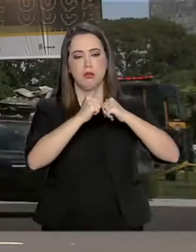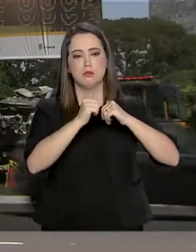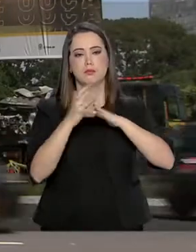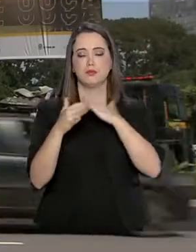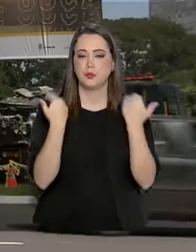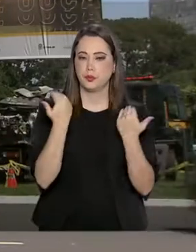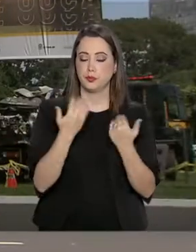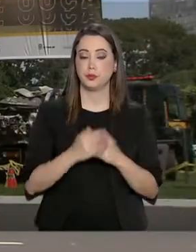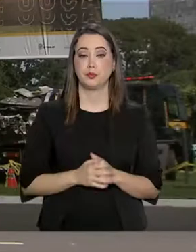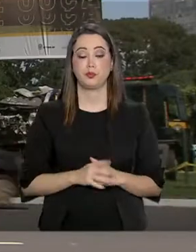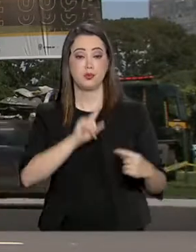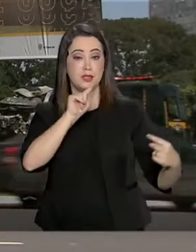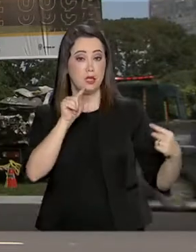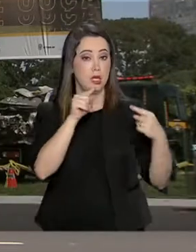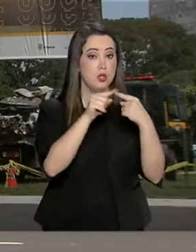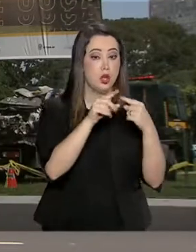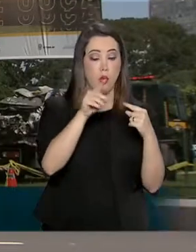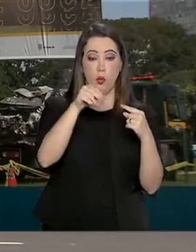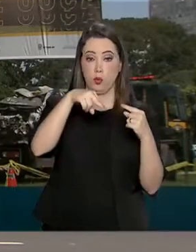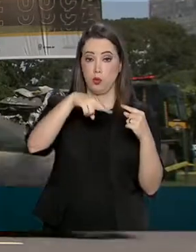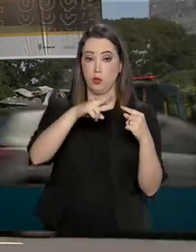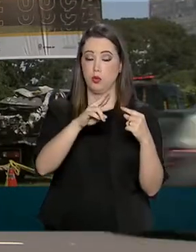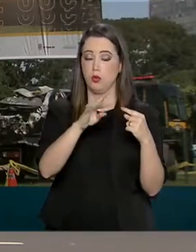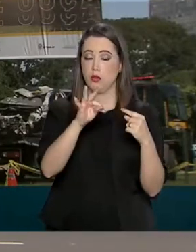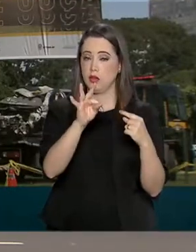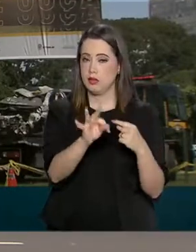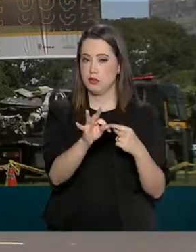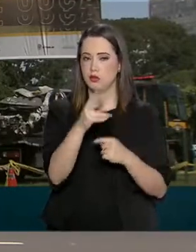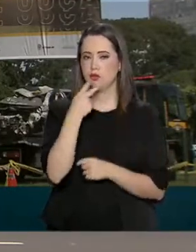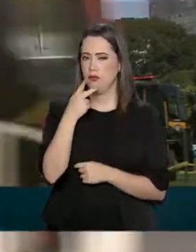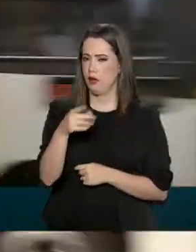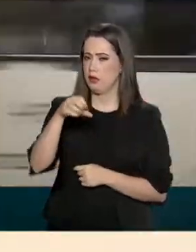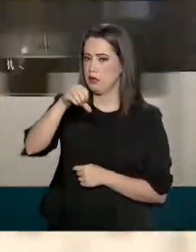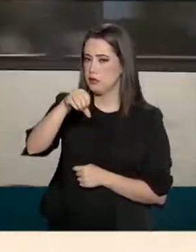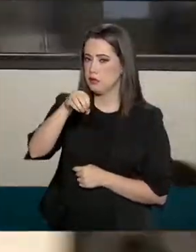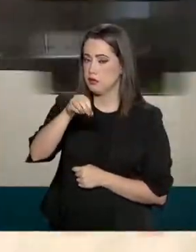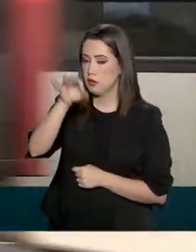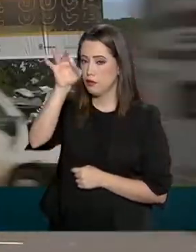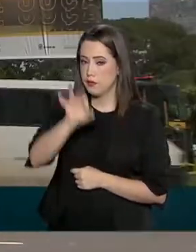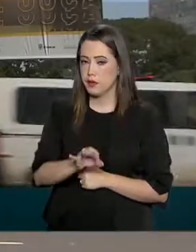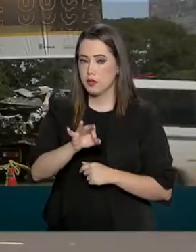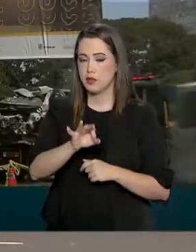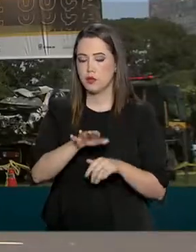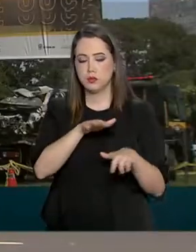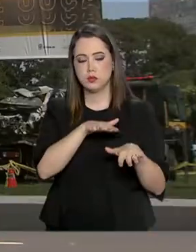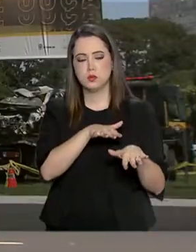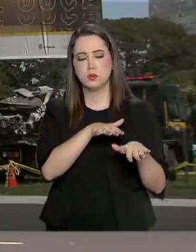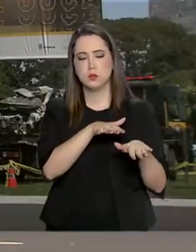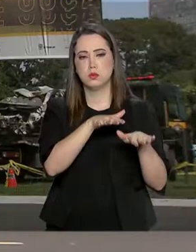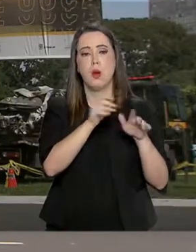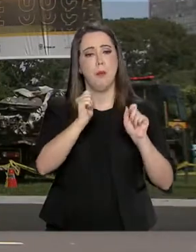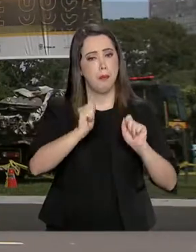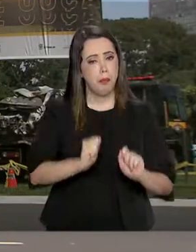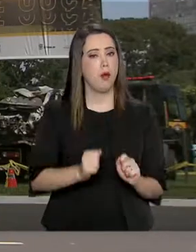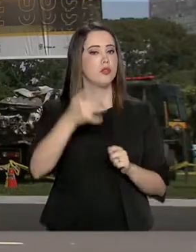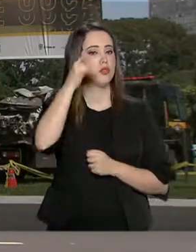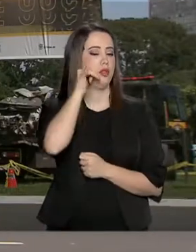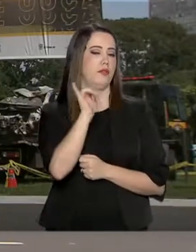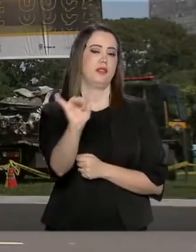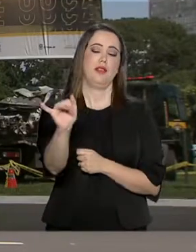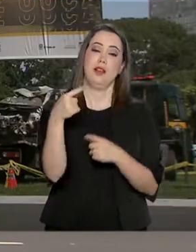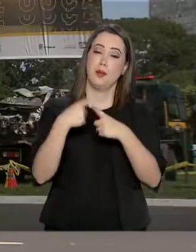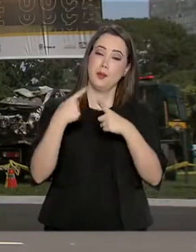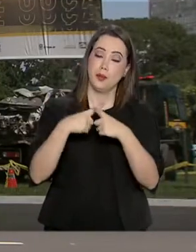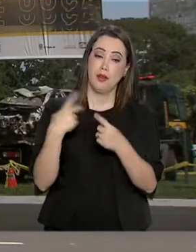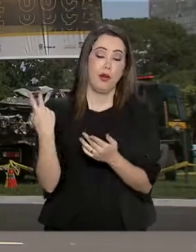Departamento Nacional de Estradas de Rodagem, 90% dos acidentes de trânsito no país poderiam ser evitados, já que eles